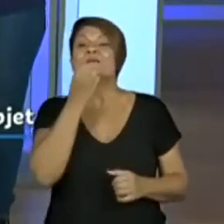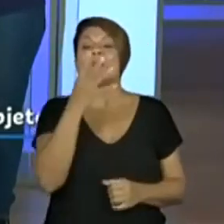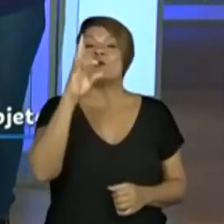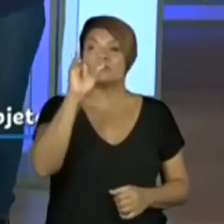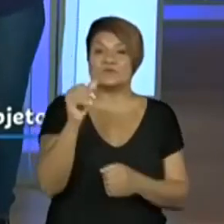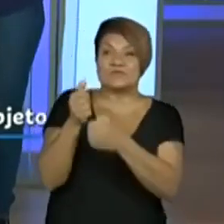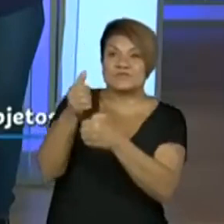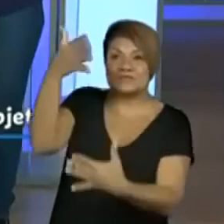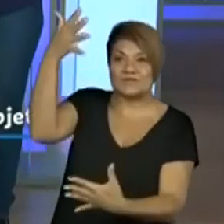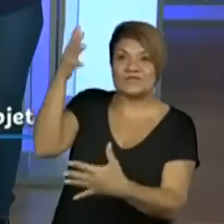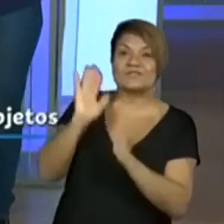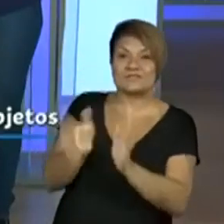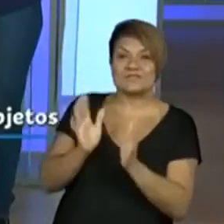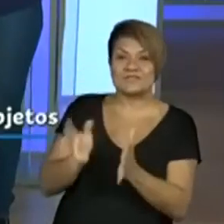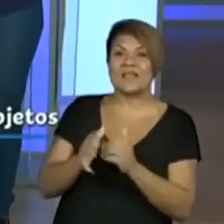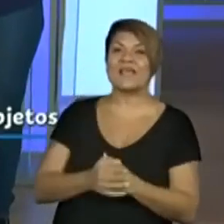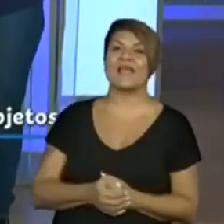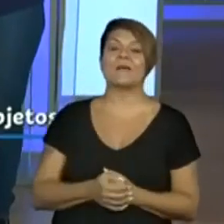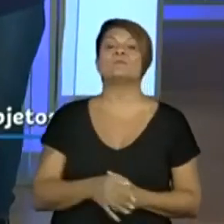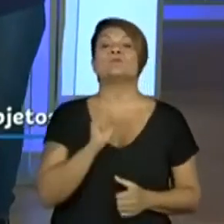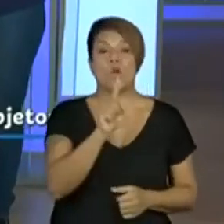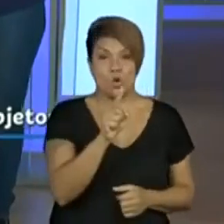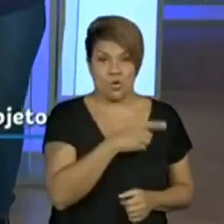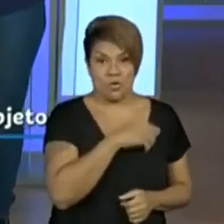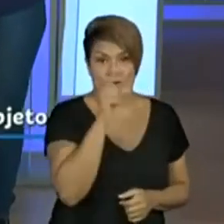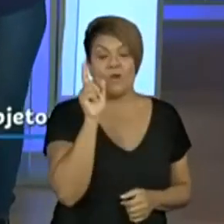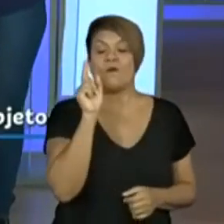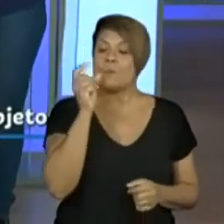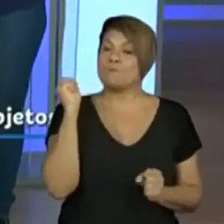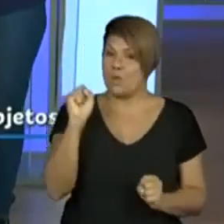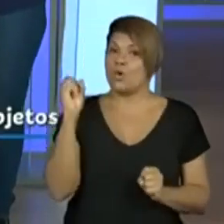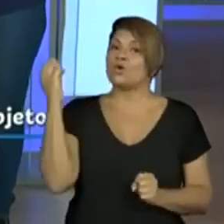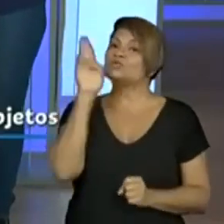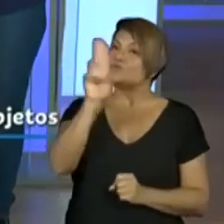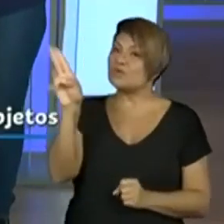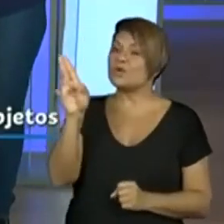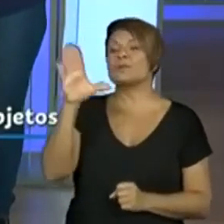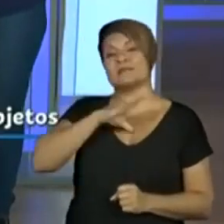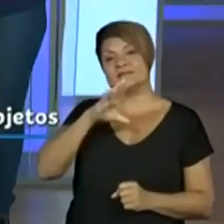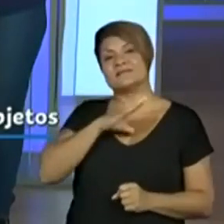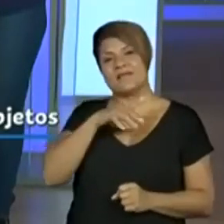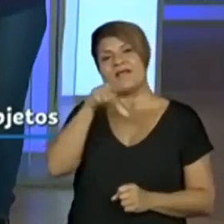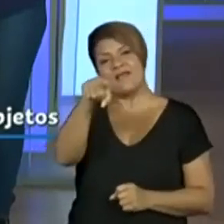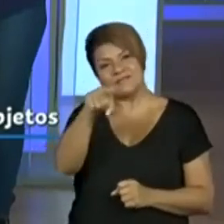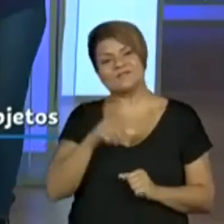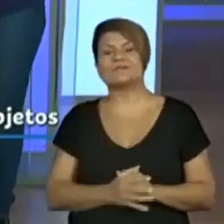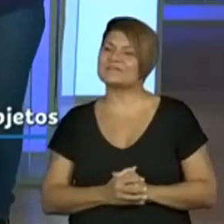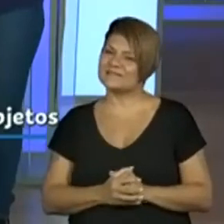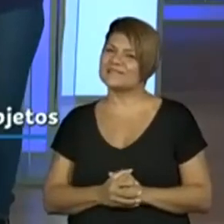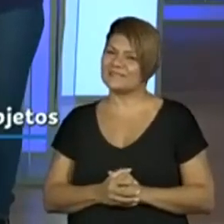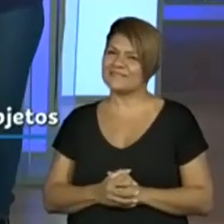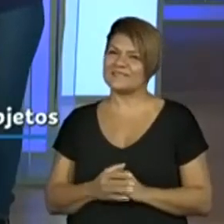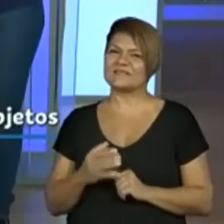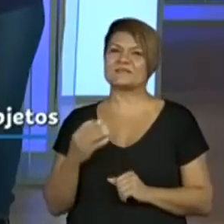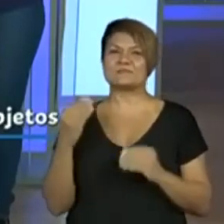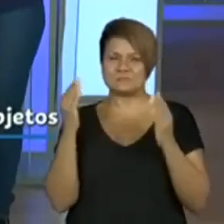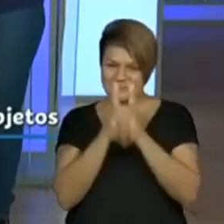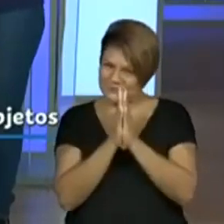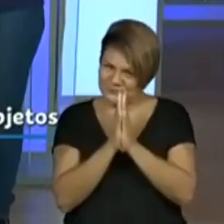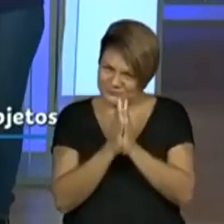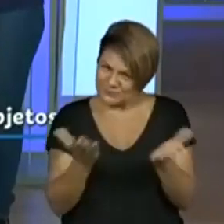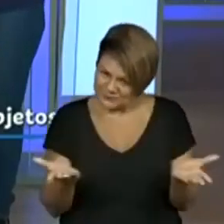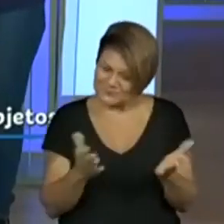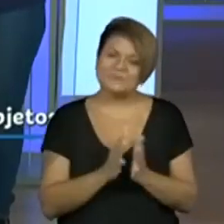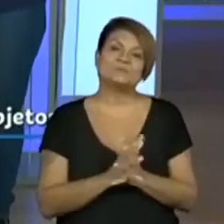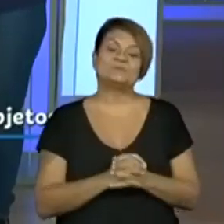colocando ali Bom dia vir a gente só lembrando que vocês podem colocar e o nome da cidade do que vocês não é de onde vocês estão falando por